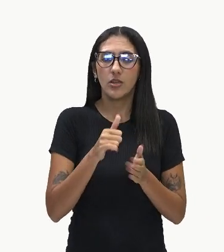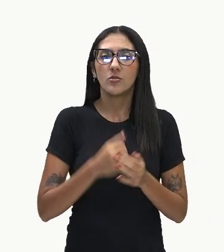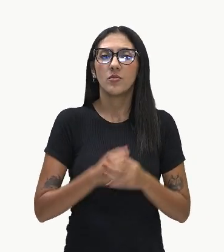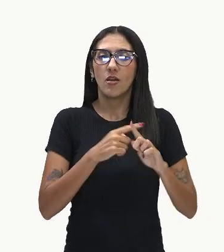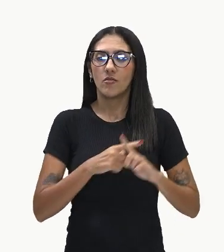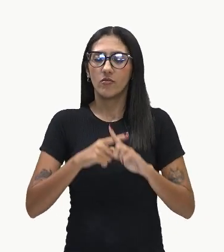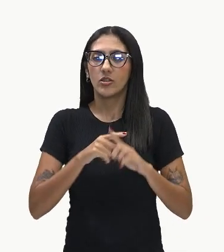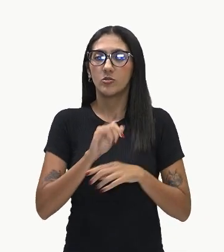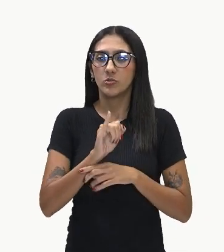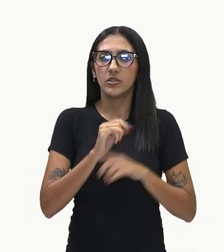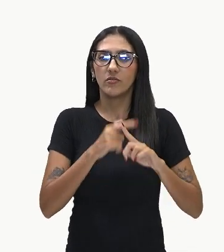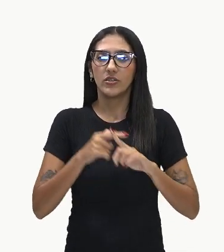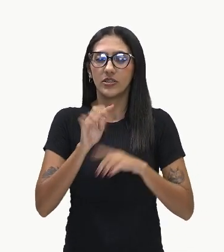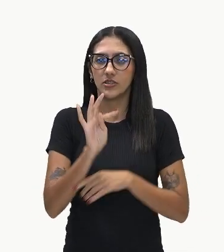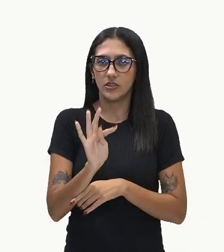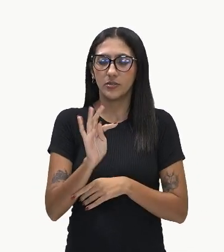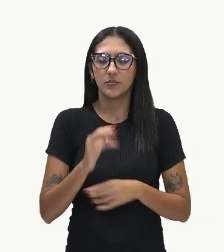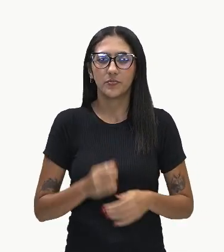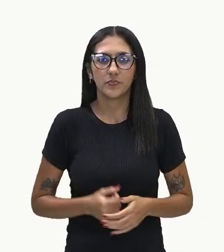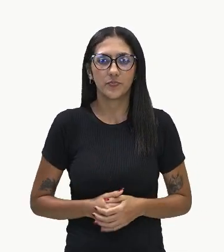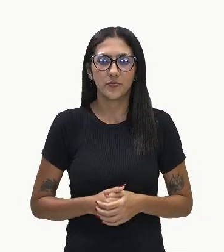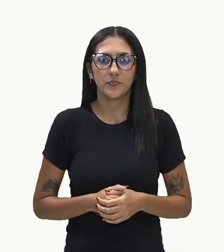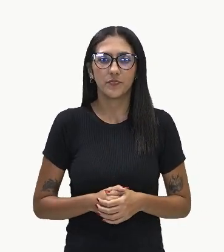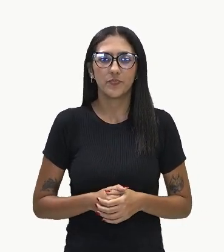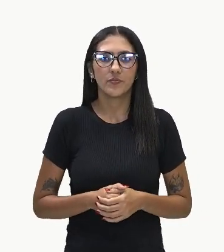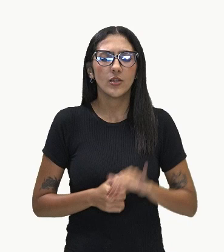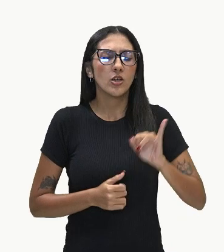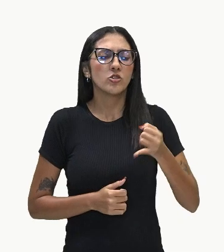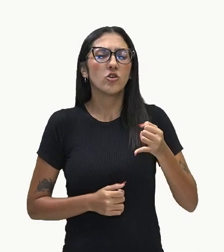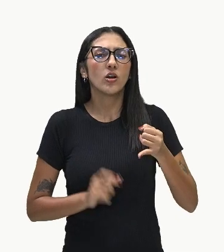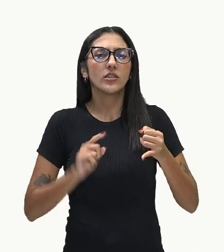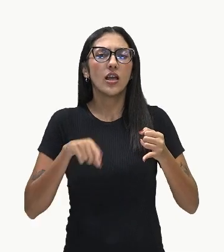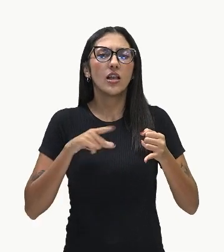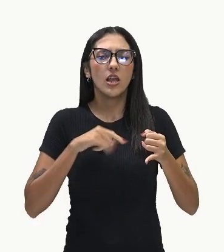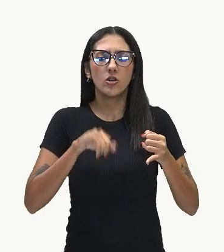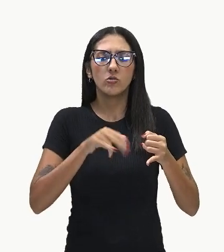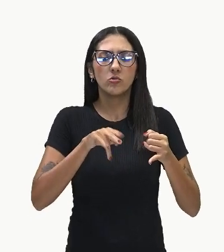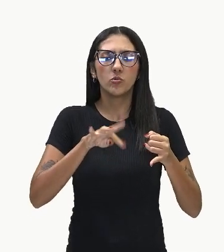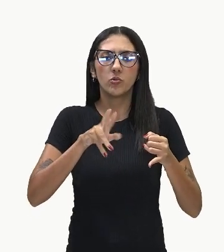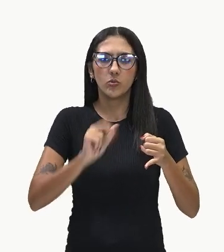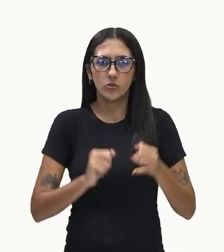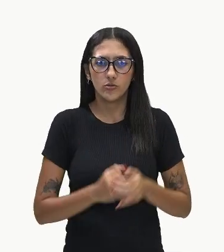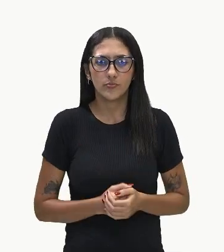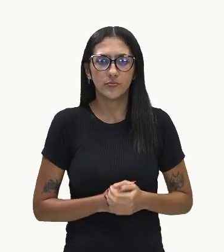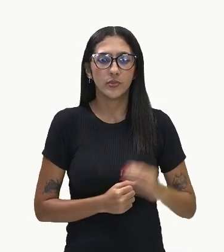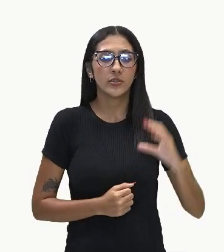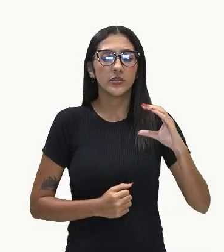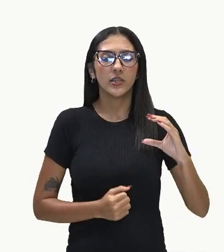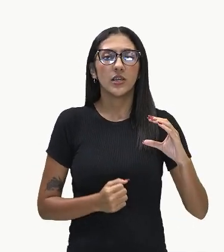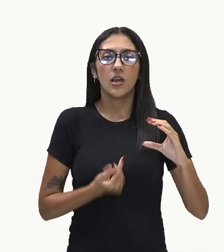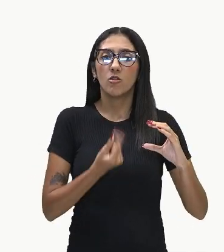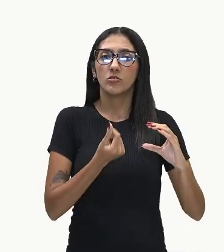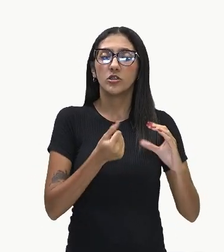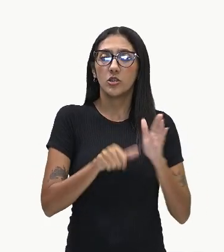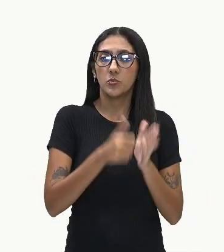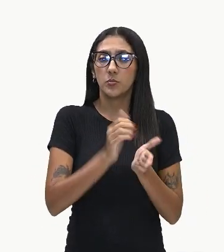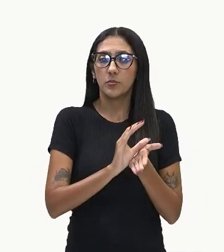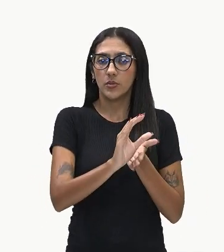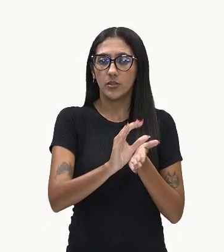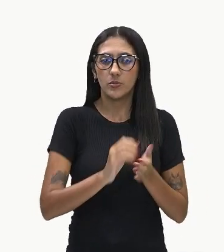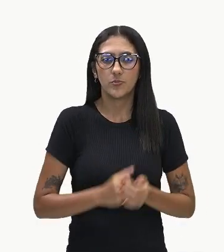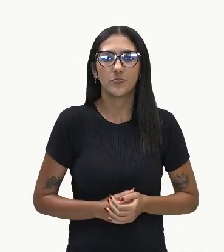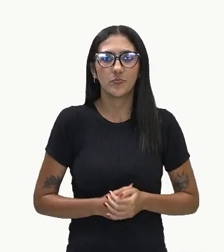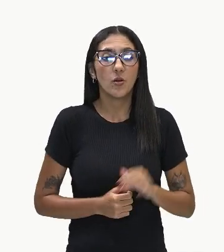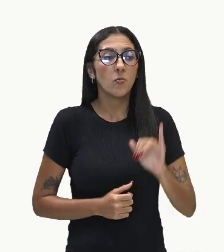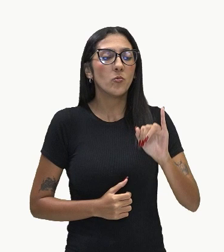tempo. Então, o J é o juros, o C é o capital, o I